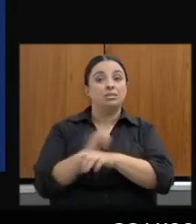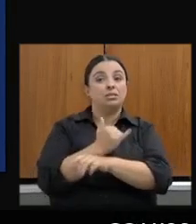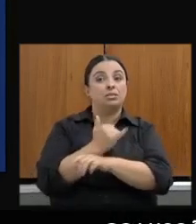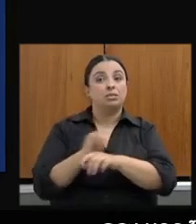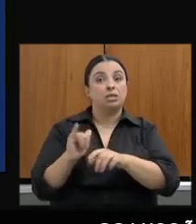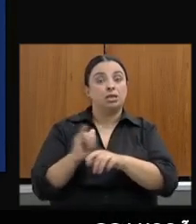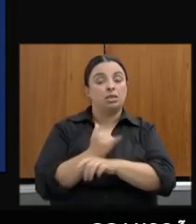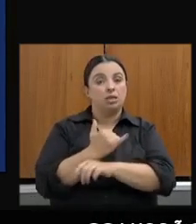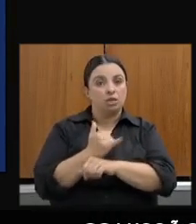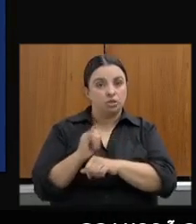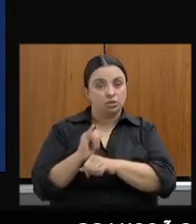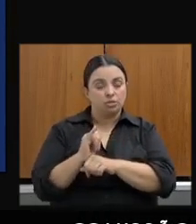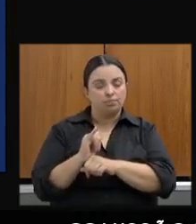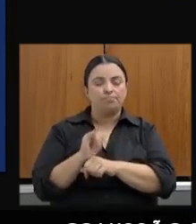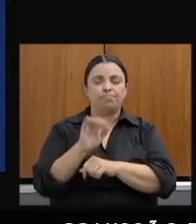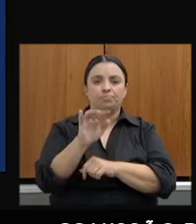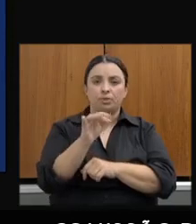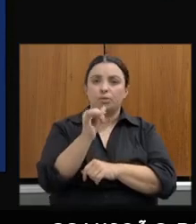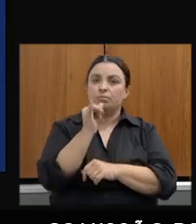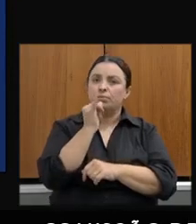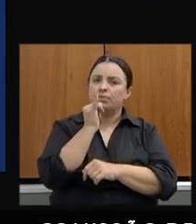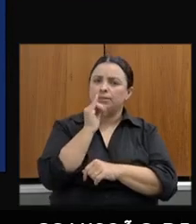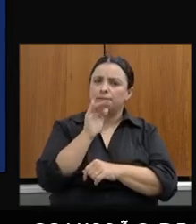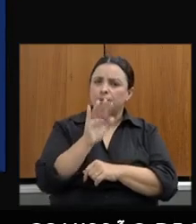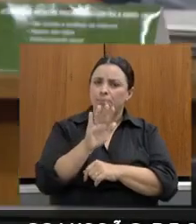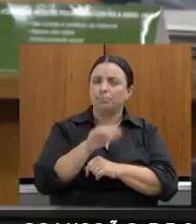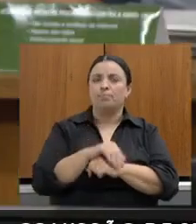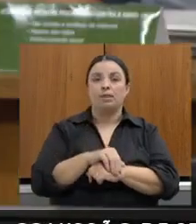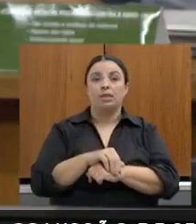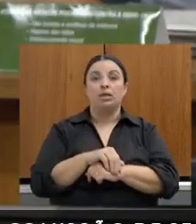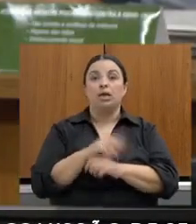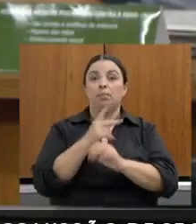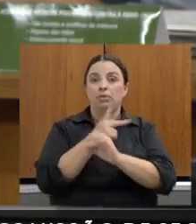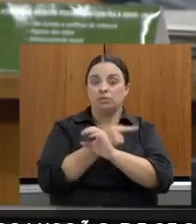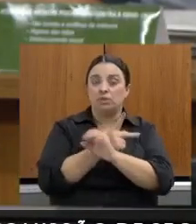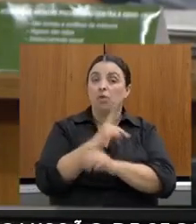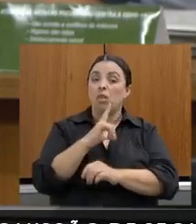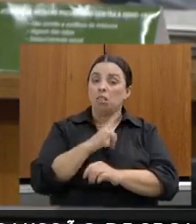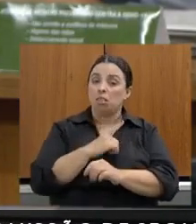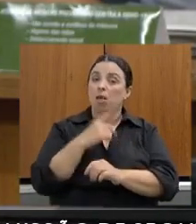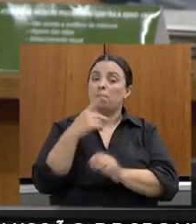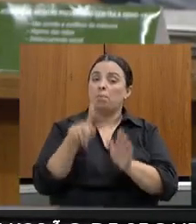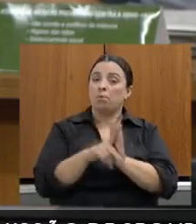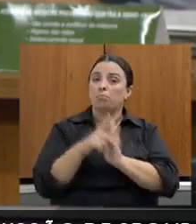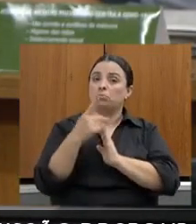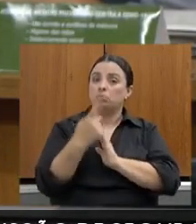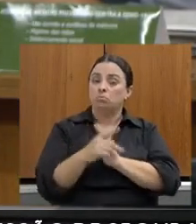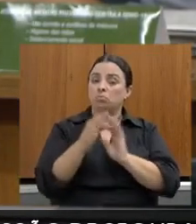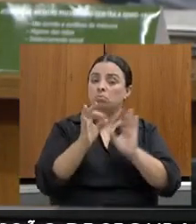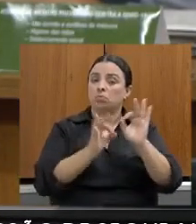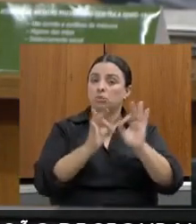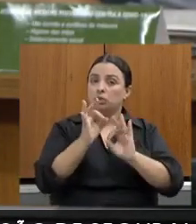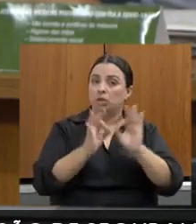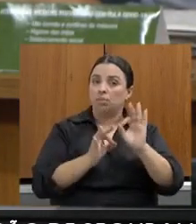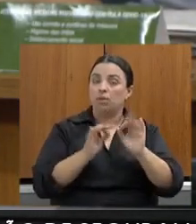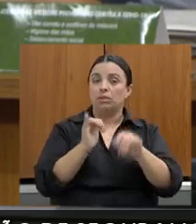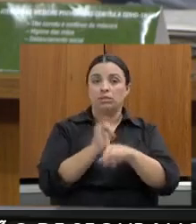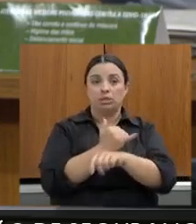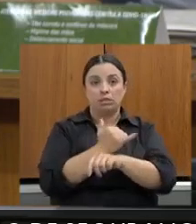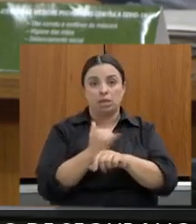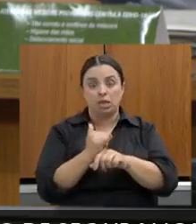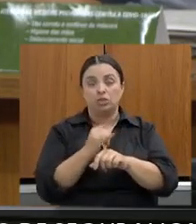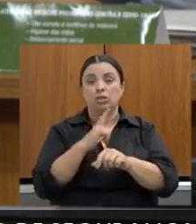por isso se viu Tem lá o seu planejamento estratégico seu portfólio de projetos